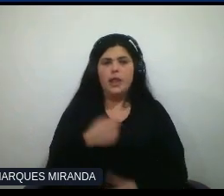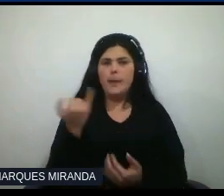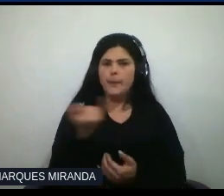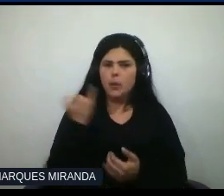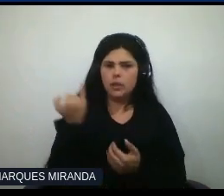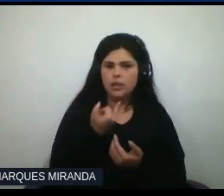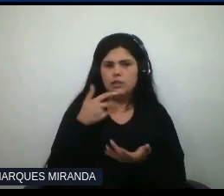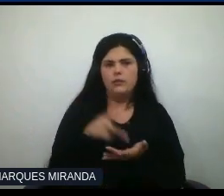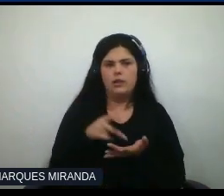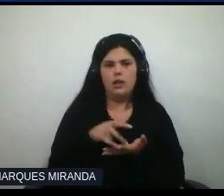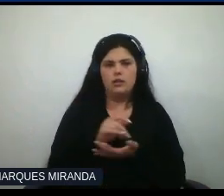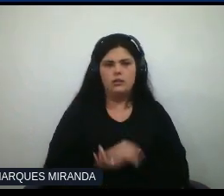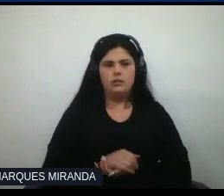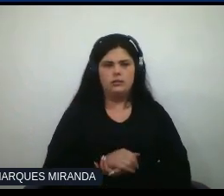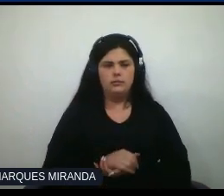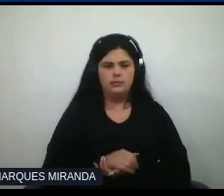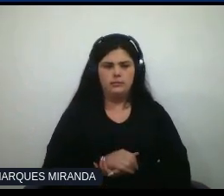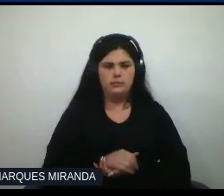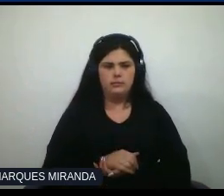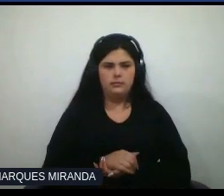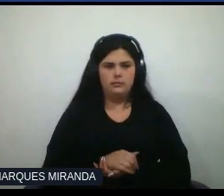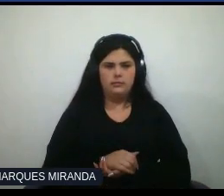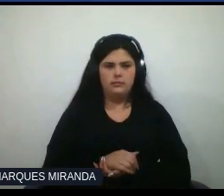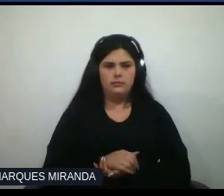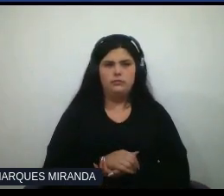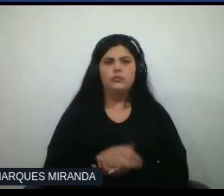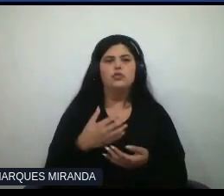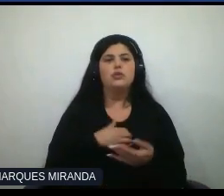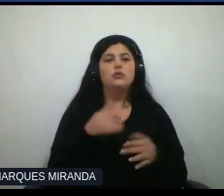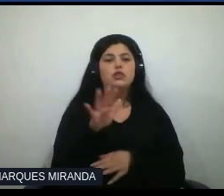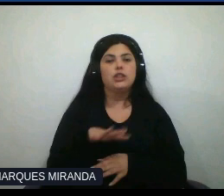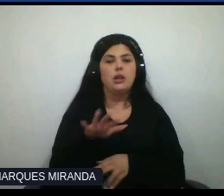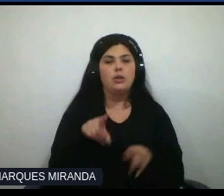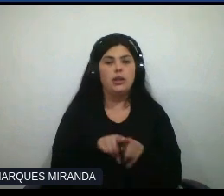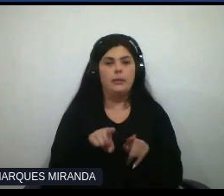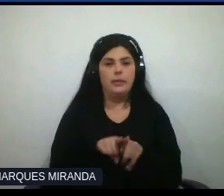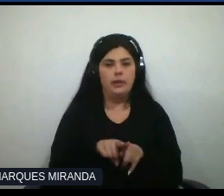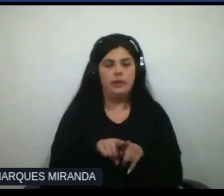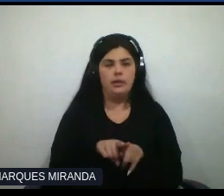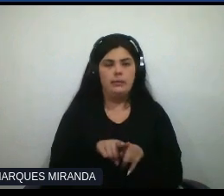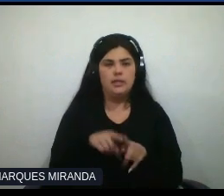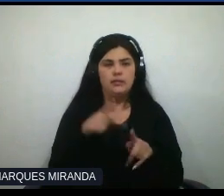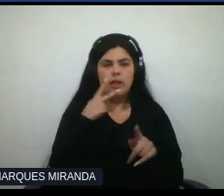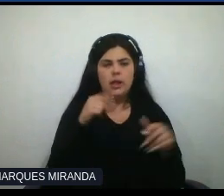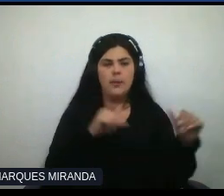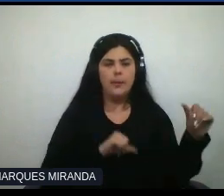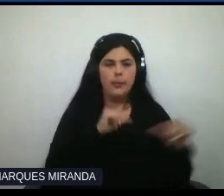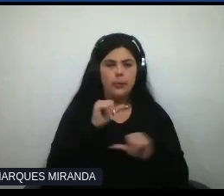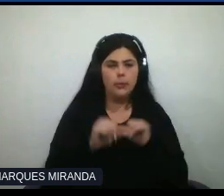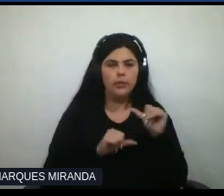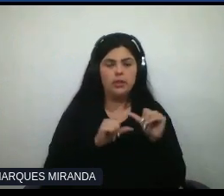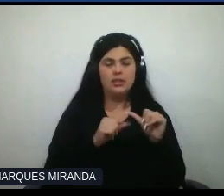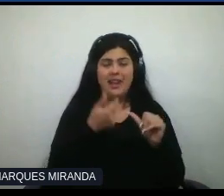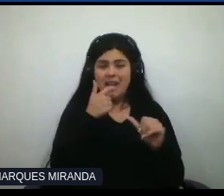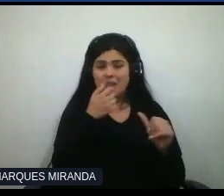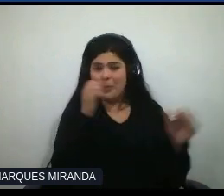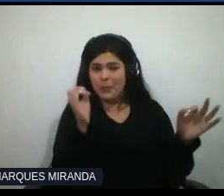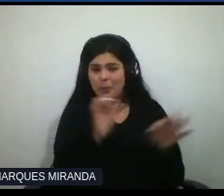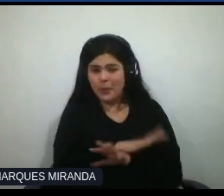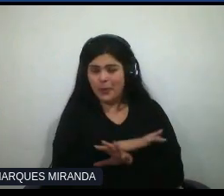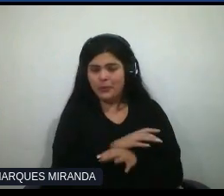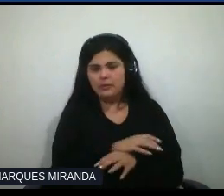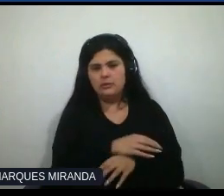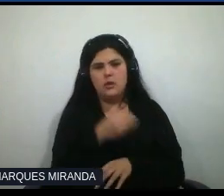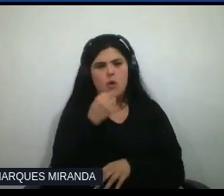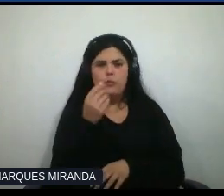muito importante. Isso de uma forma geral, né? Mas está um pouco de mudança. Mas você acha que está pronto? Poxa,